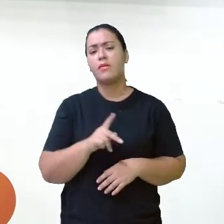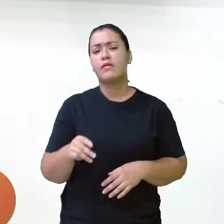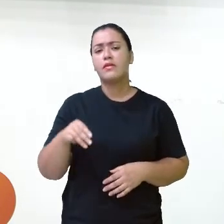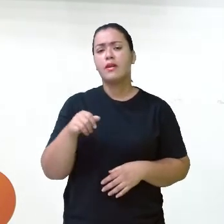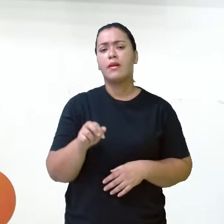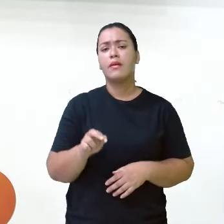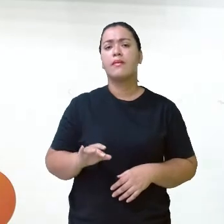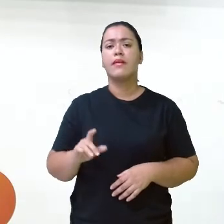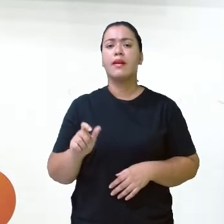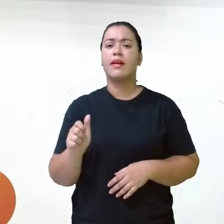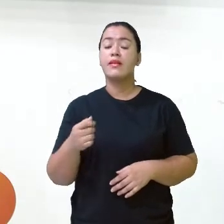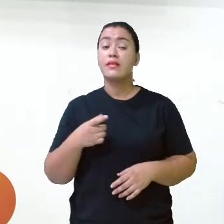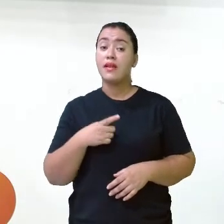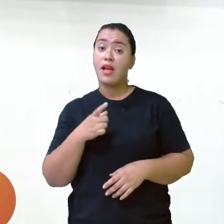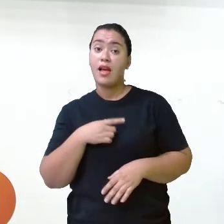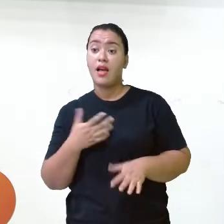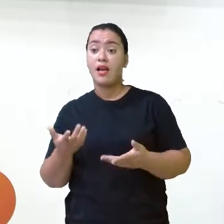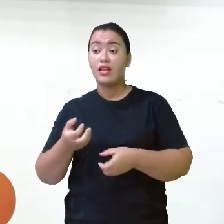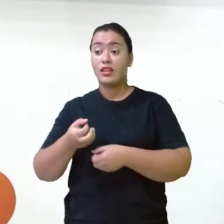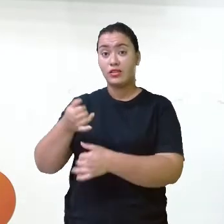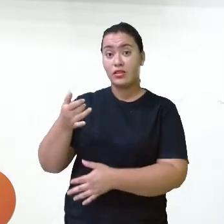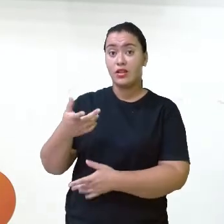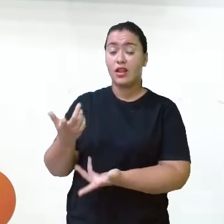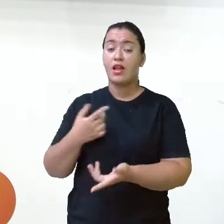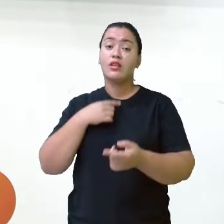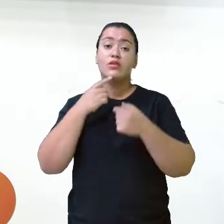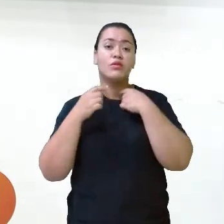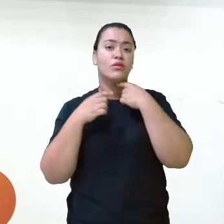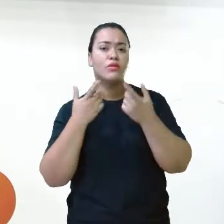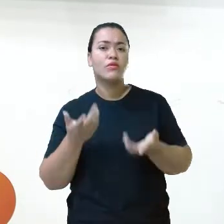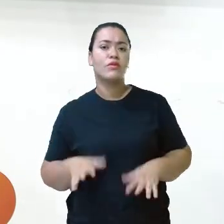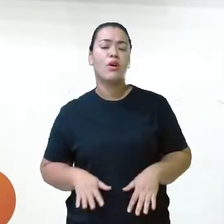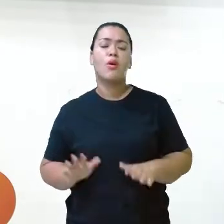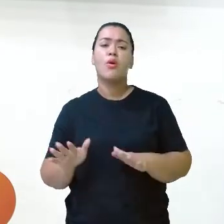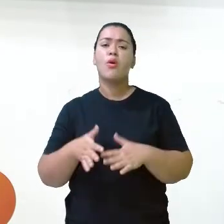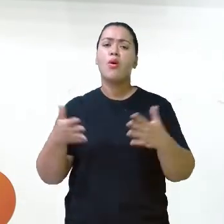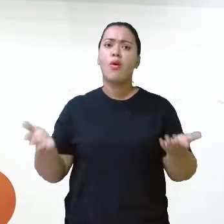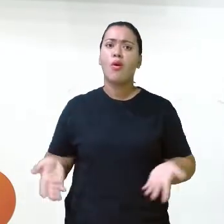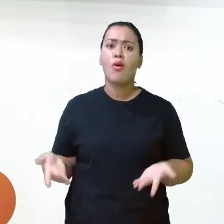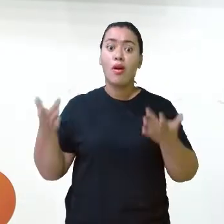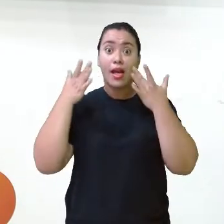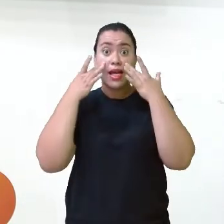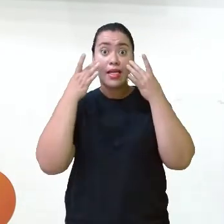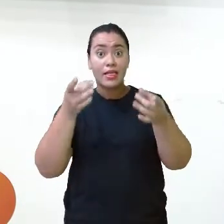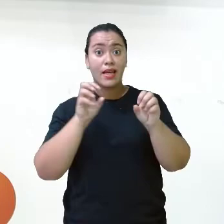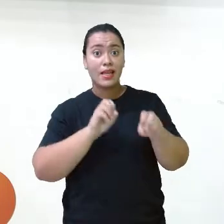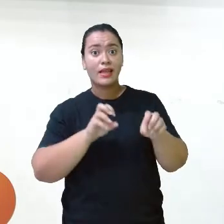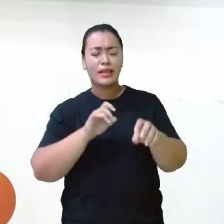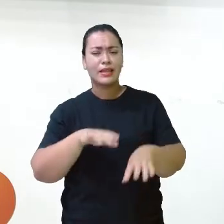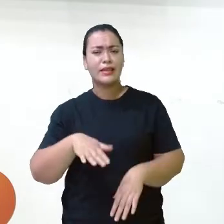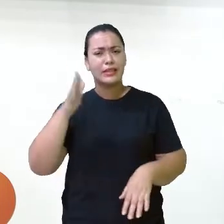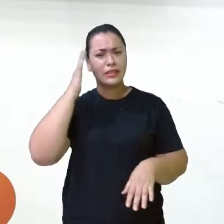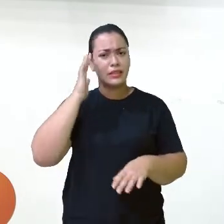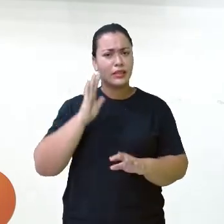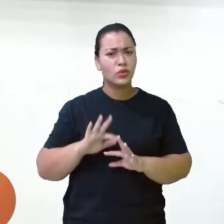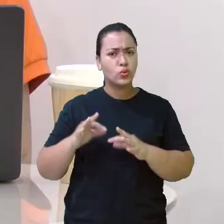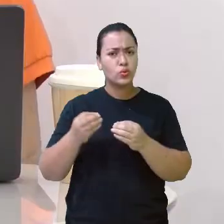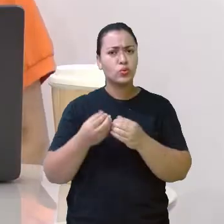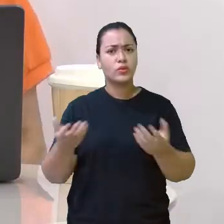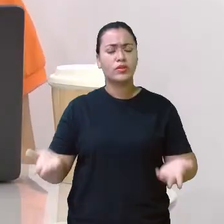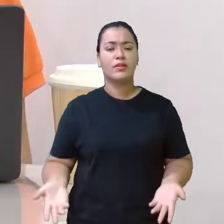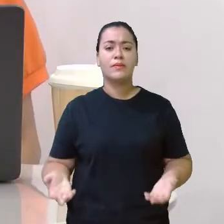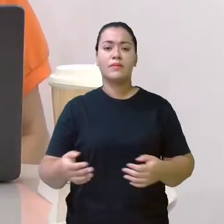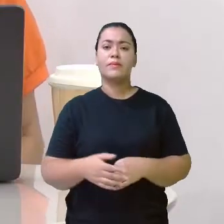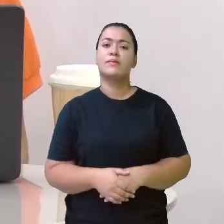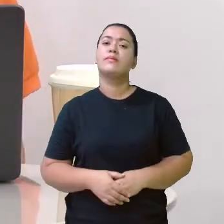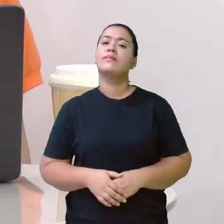Márcia, a gente tem alguém aí com alguma dúvida, querendo saber alguma coisa, ou estão tão antenados na aula que entenderam tudo? Só estão